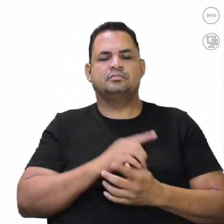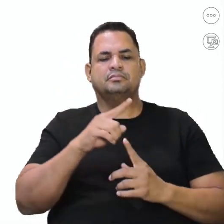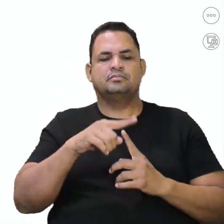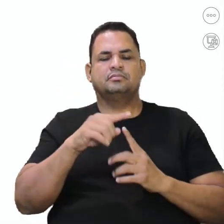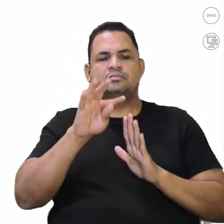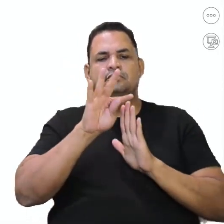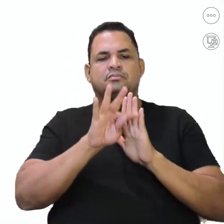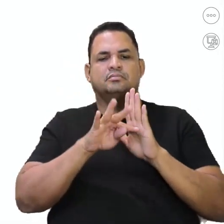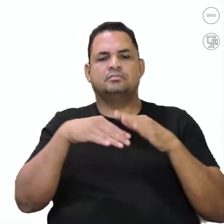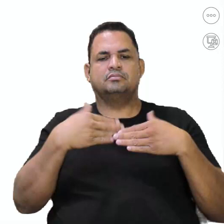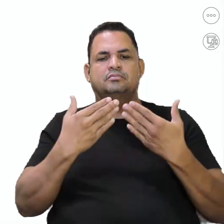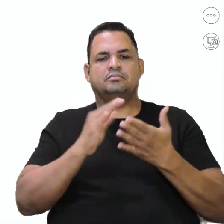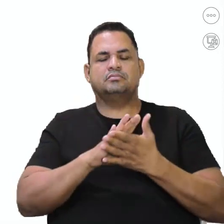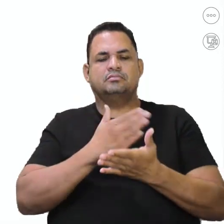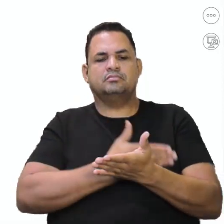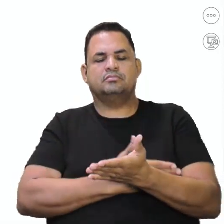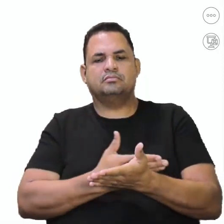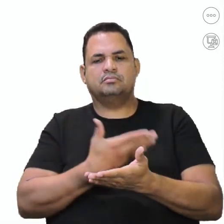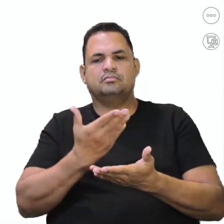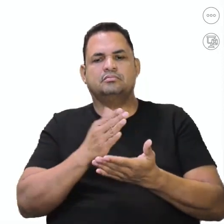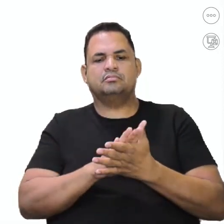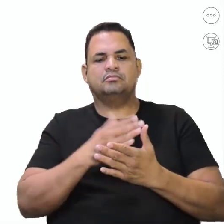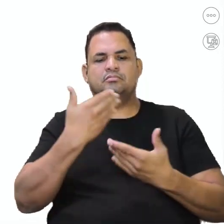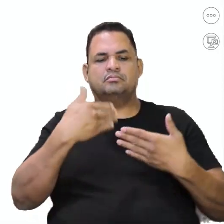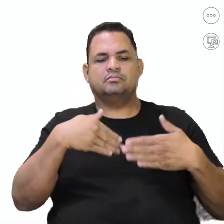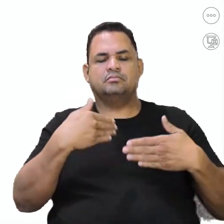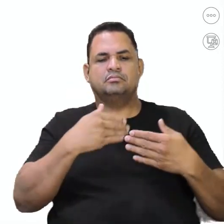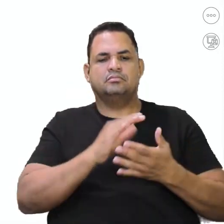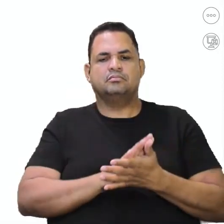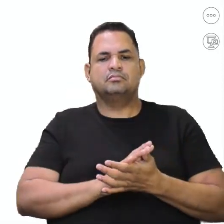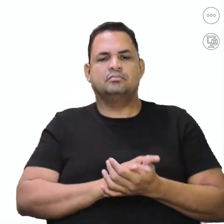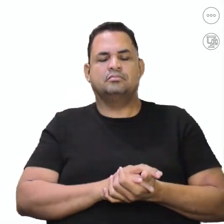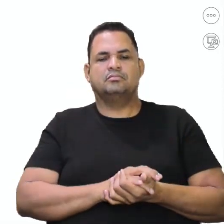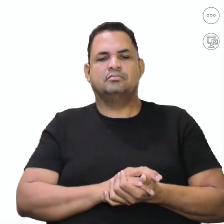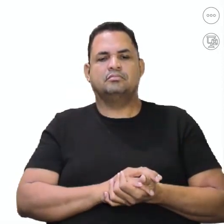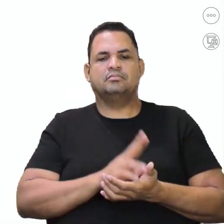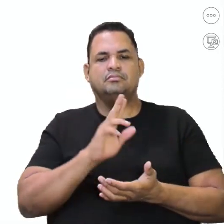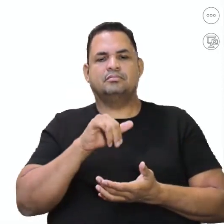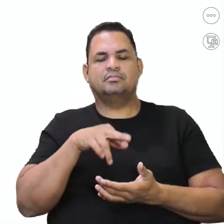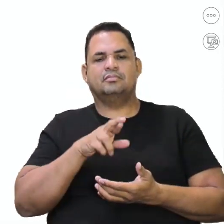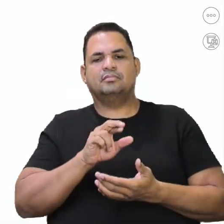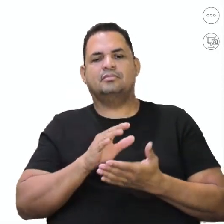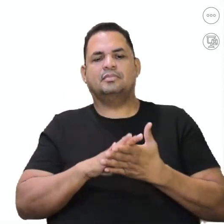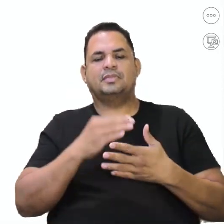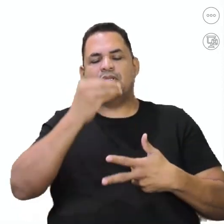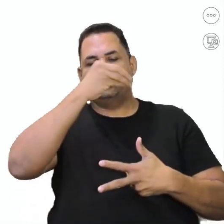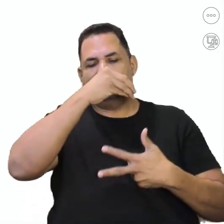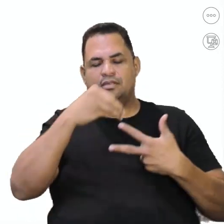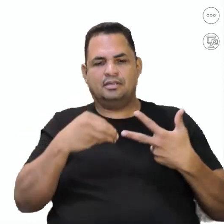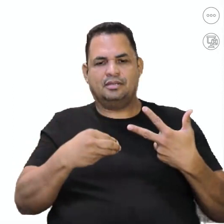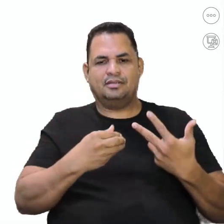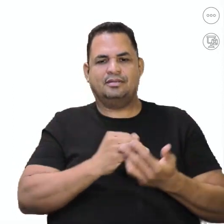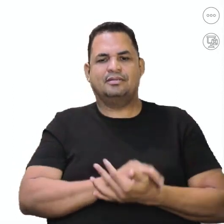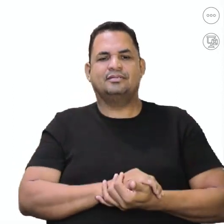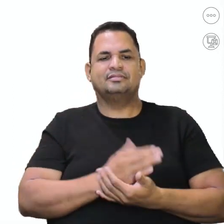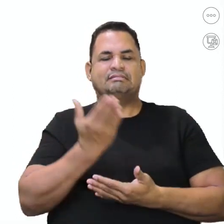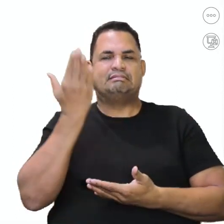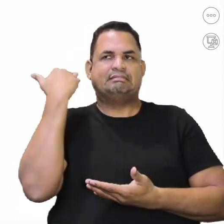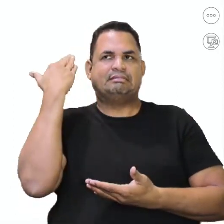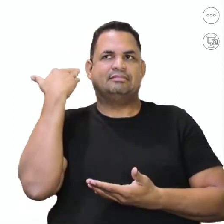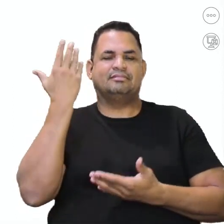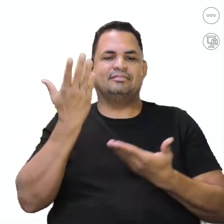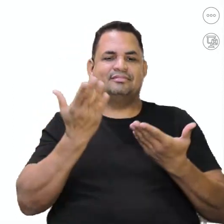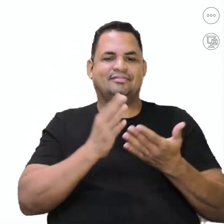de texto que costuma cair muito na prova da Uni, olha, no Enem, a teacher ainda está lá no